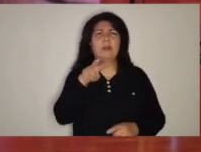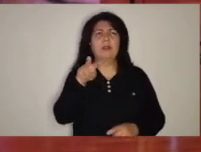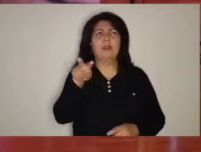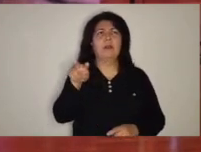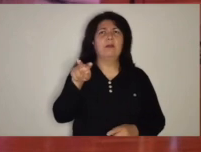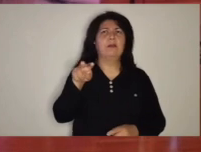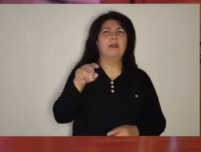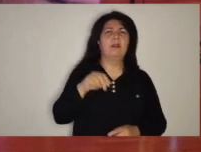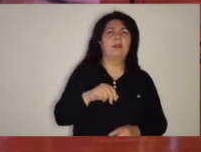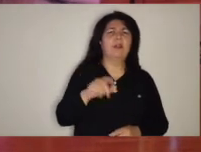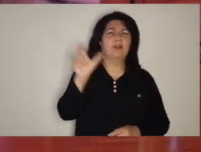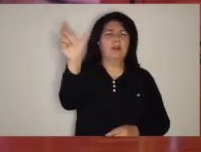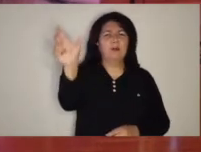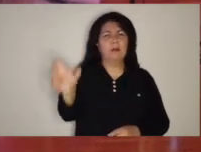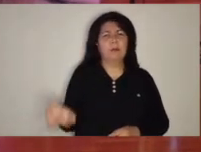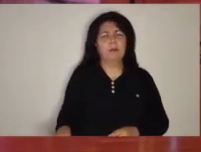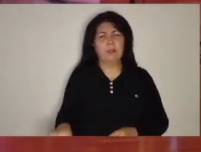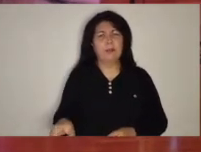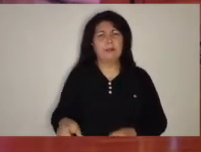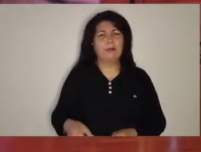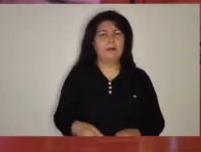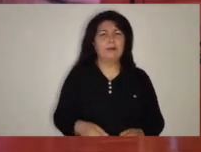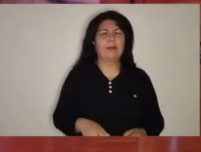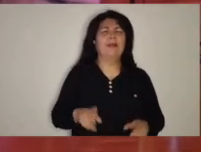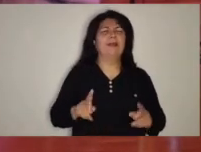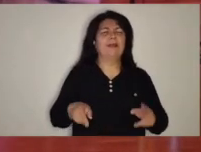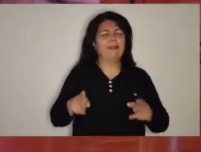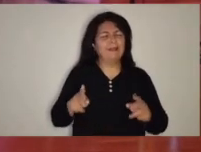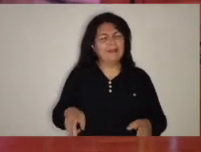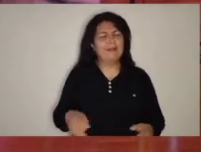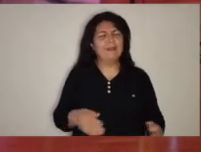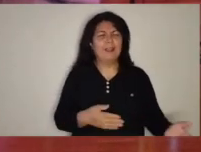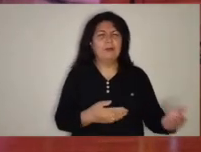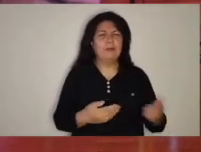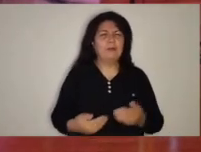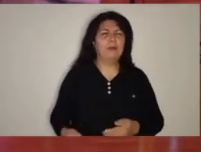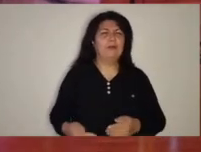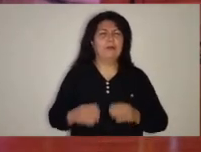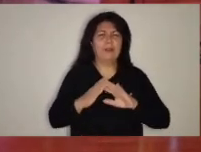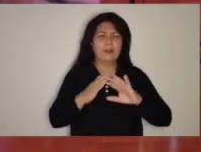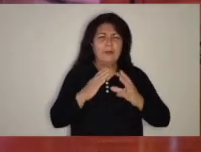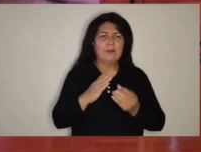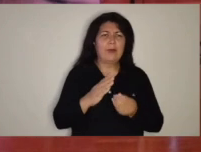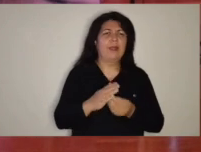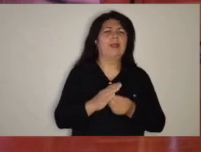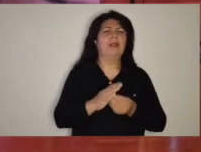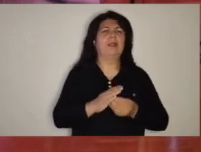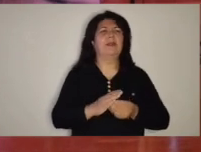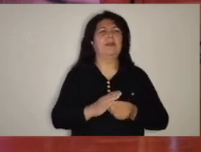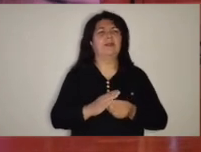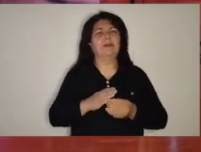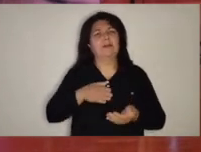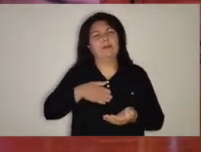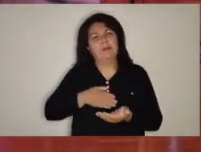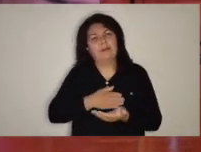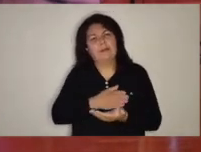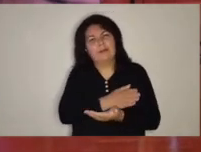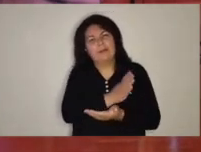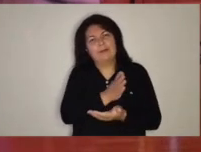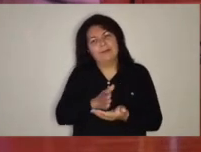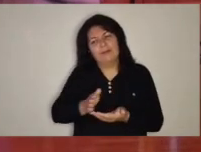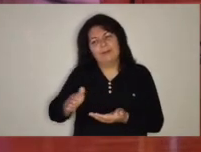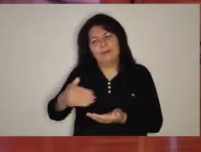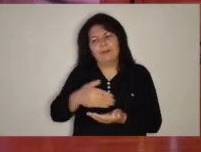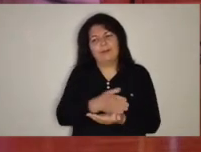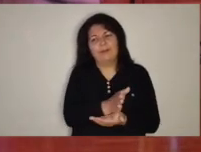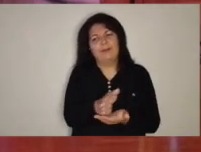com o Senhor, fora dos caminhos dele, numa situação bem complicada, sabe? E aí a gente